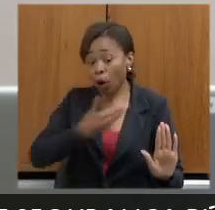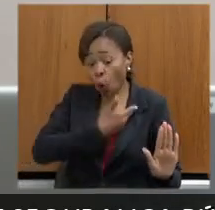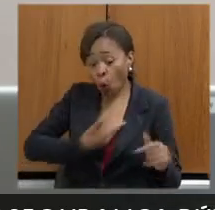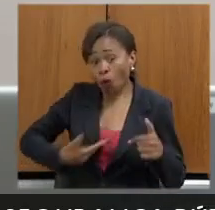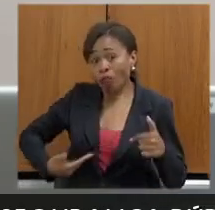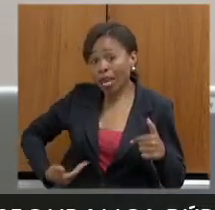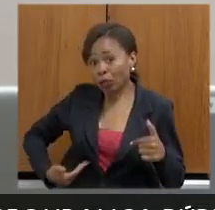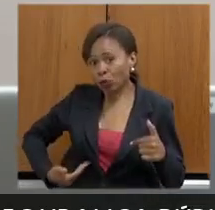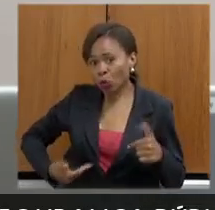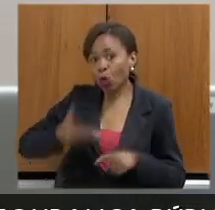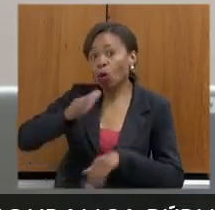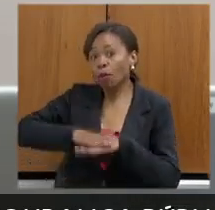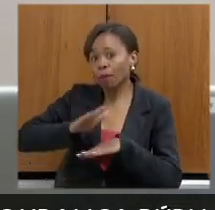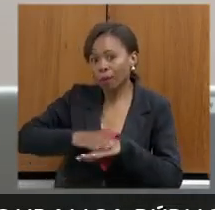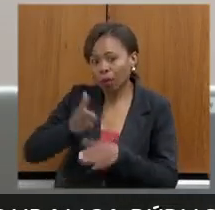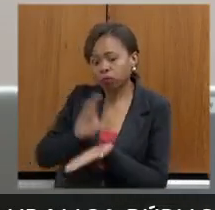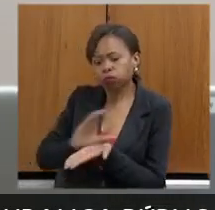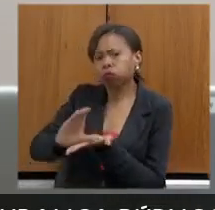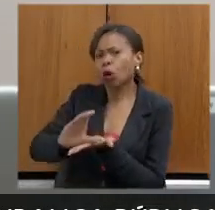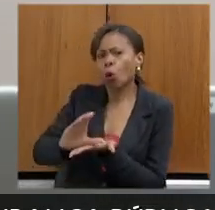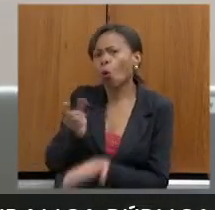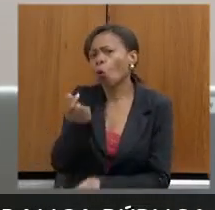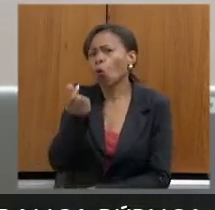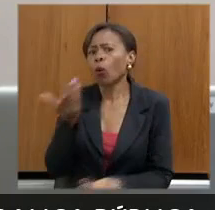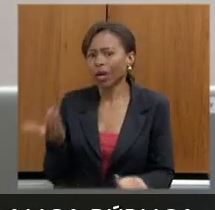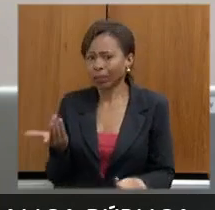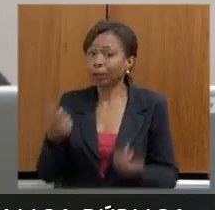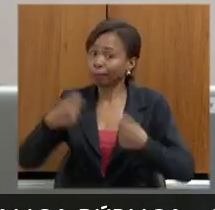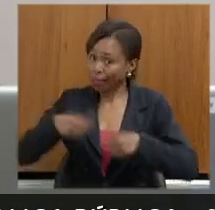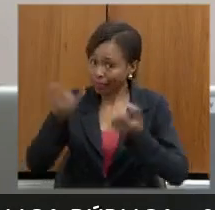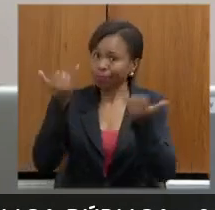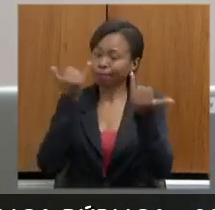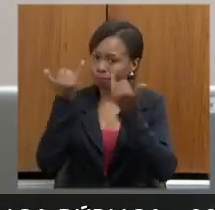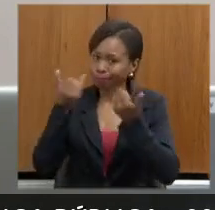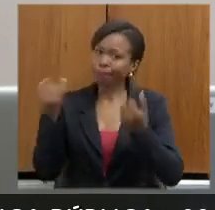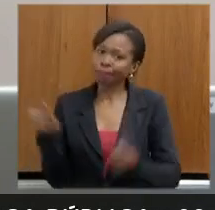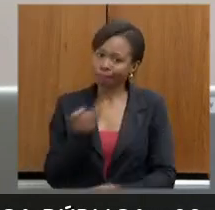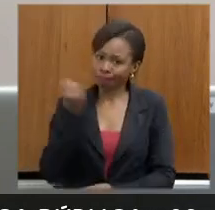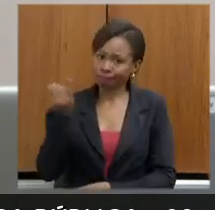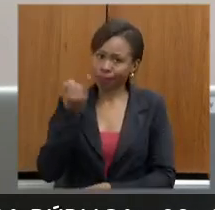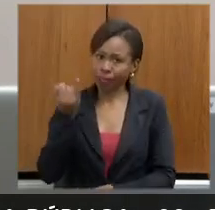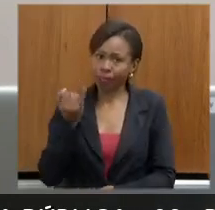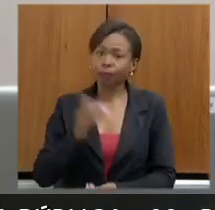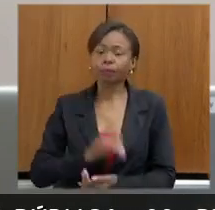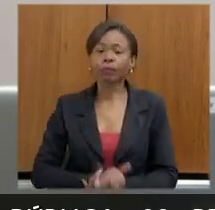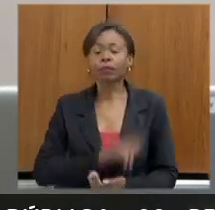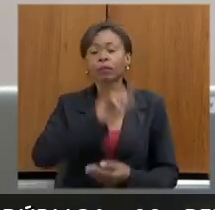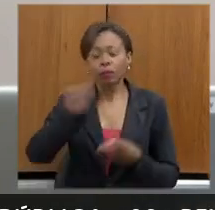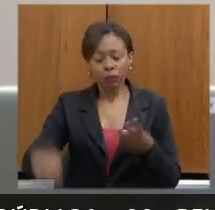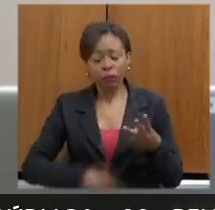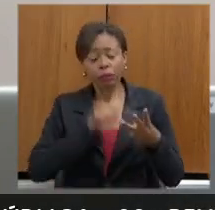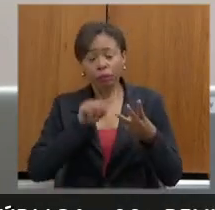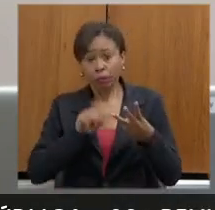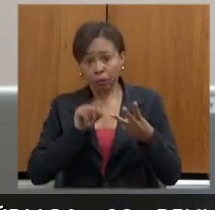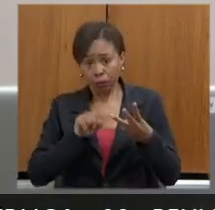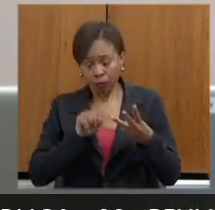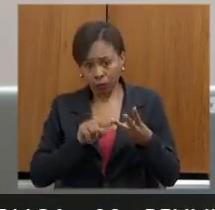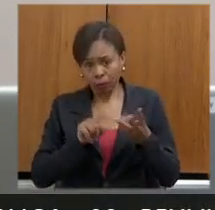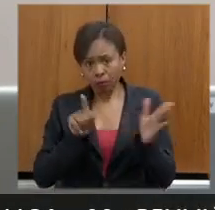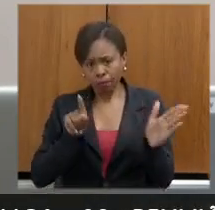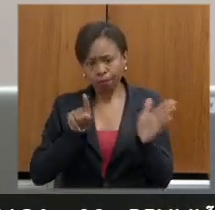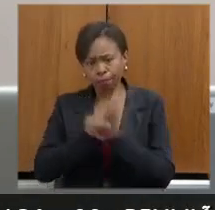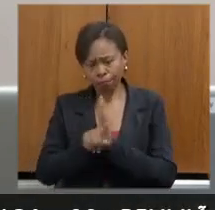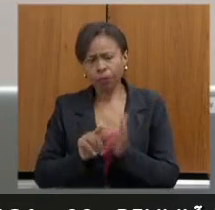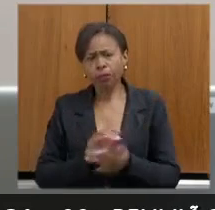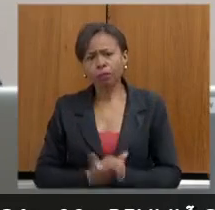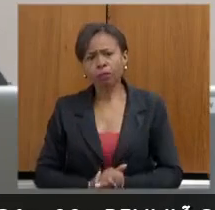o queijo para nós essencial que a comissão tem esse dado é essa é a segunda pergunta é a terceira pergunta